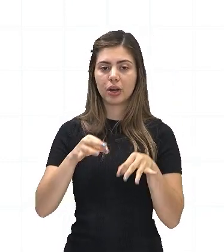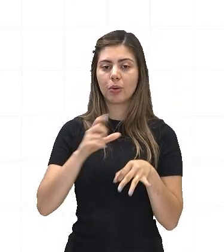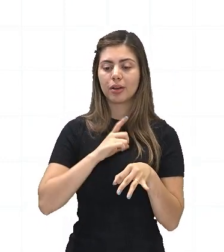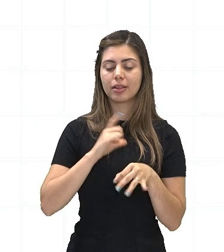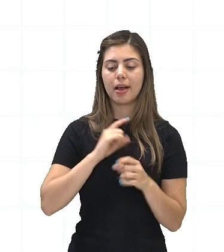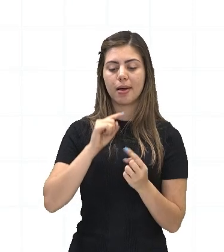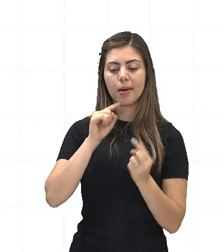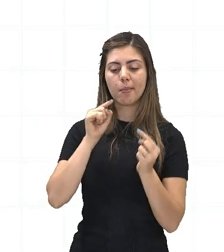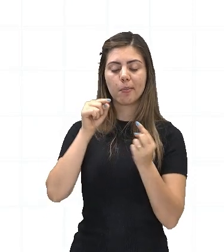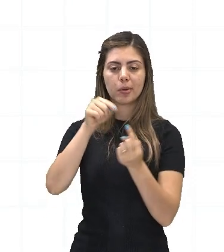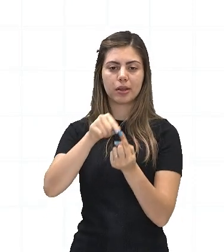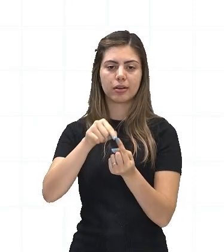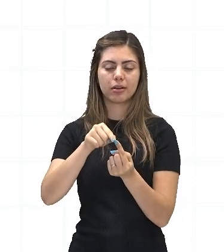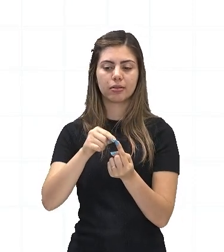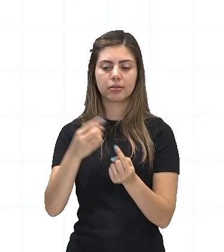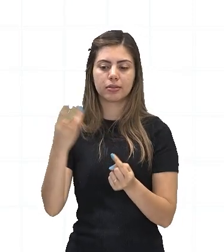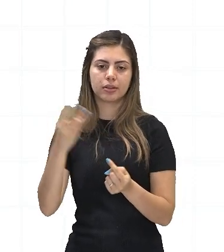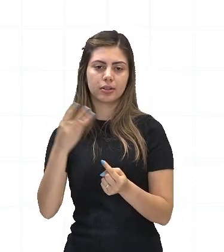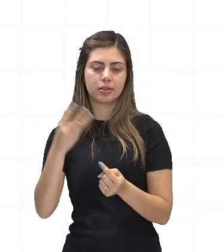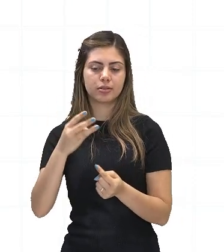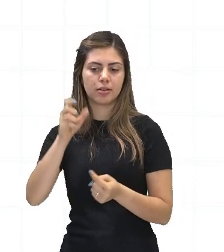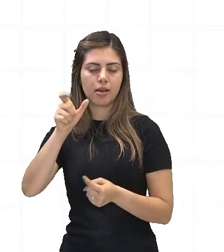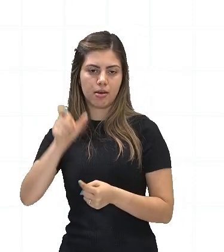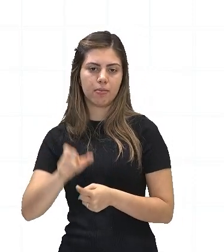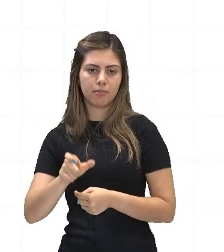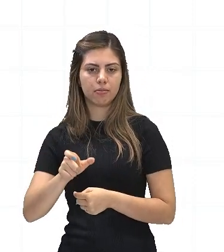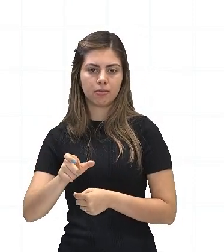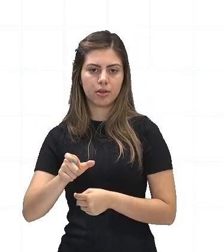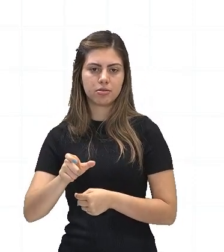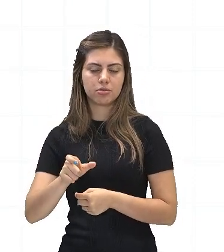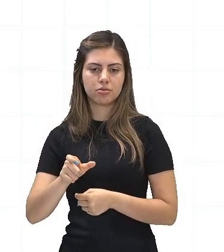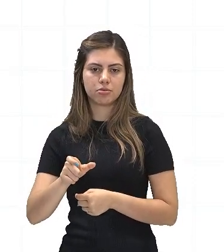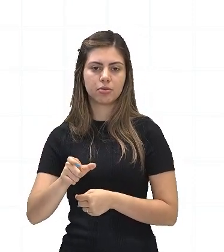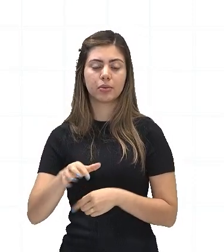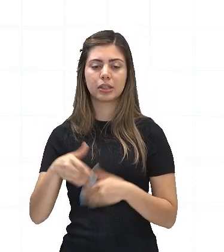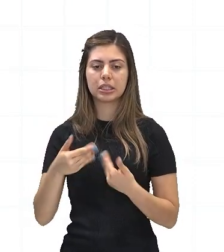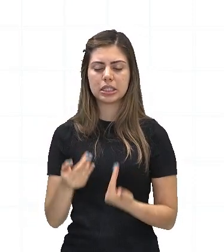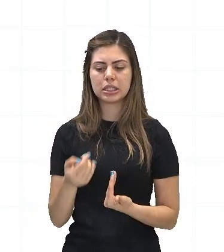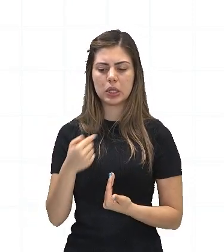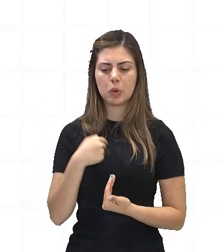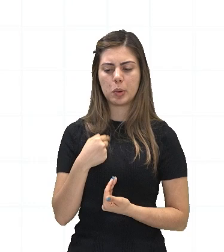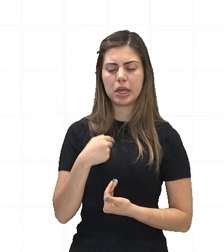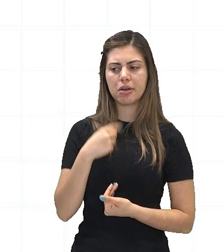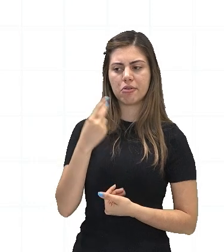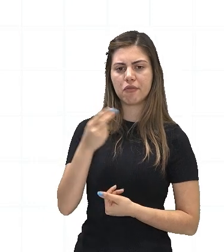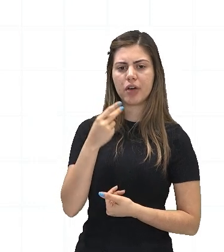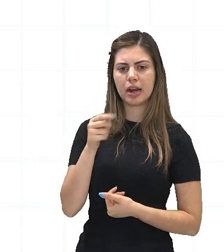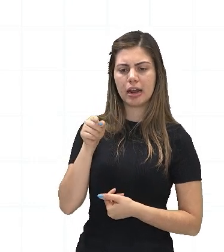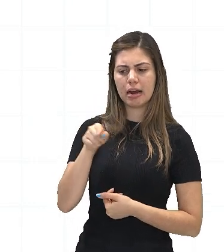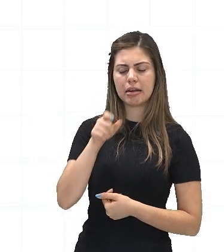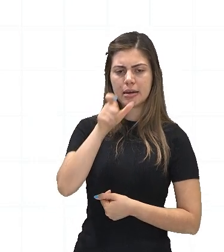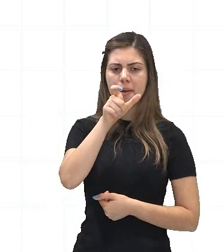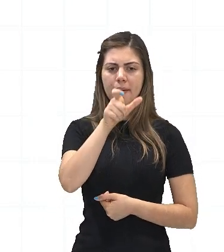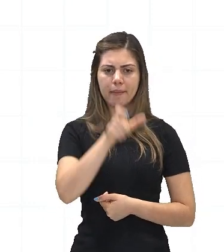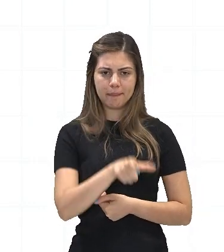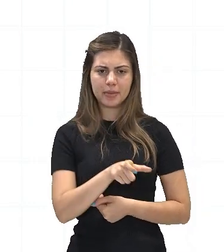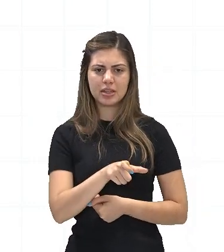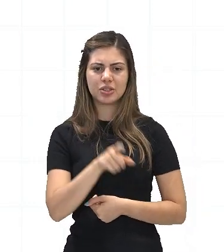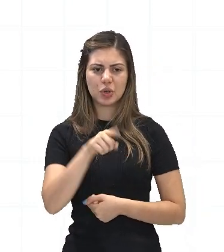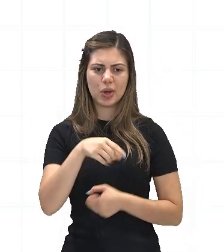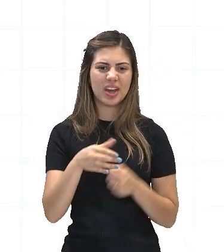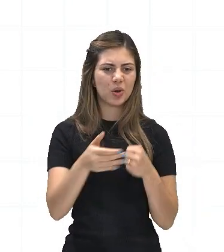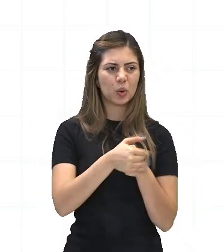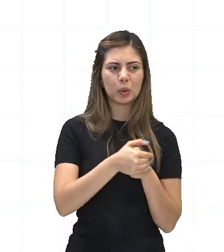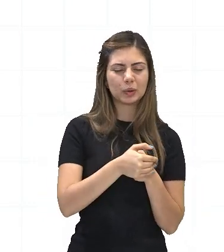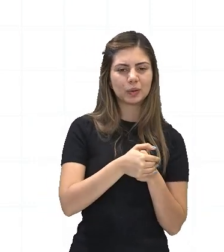terceira pessoa do plural, eu não vou poder dizer que o meu sujeito é